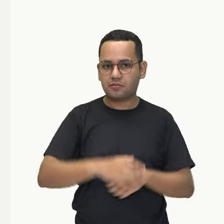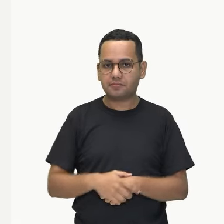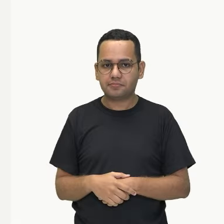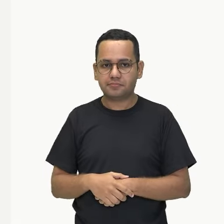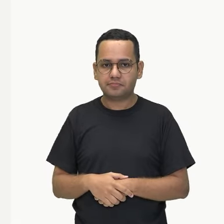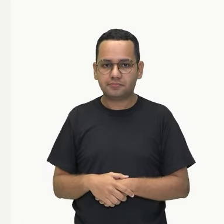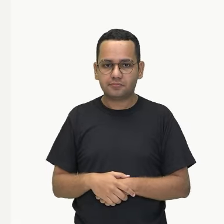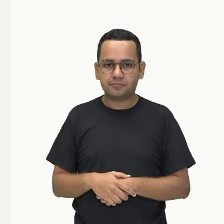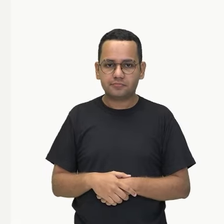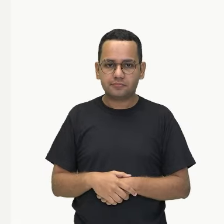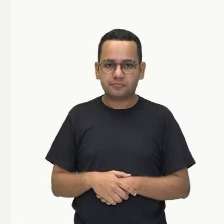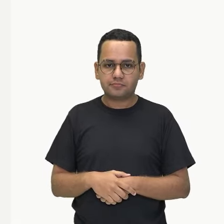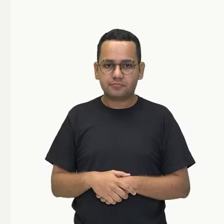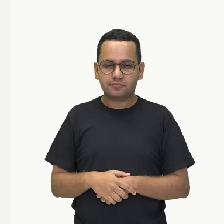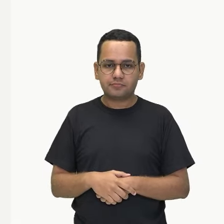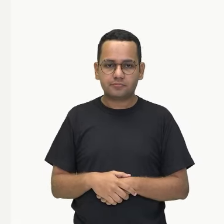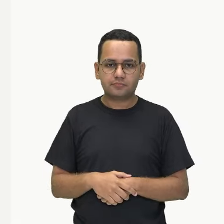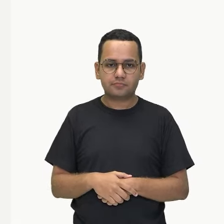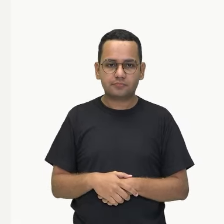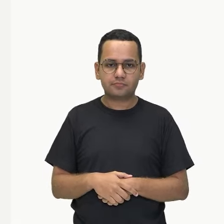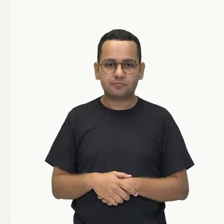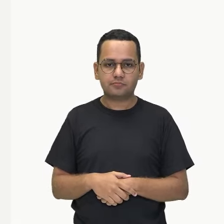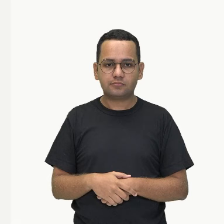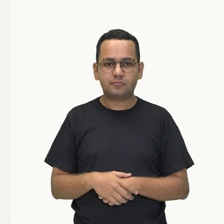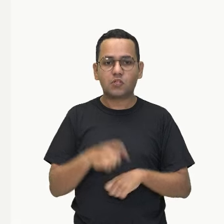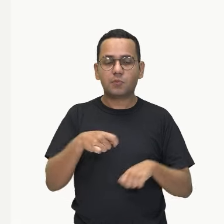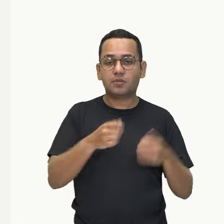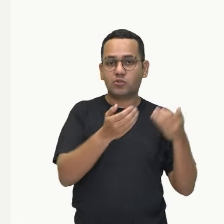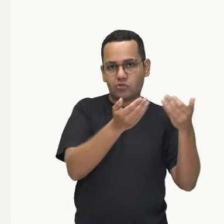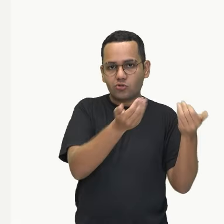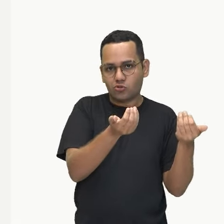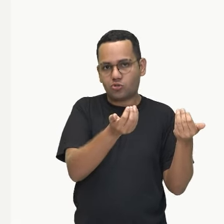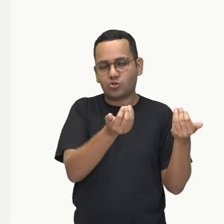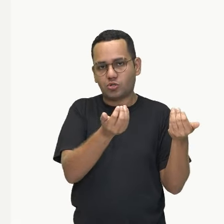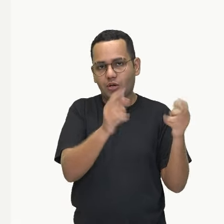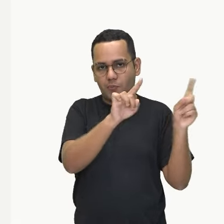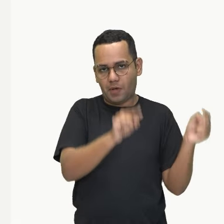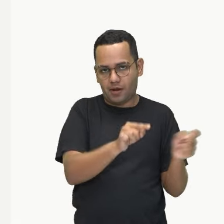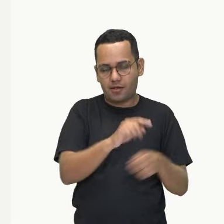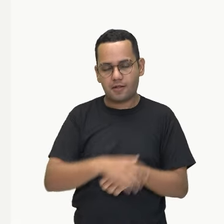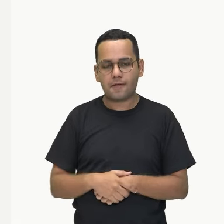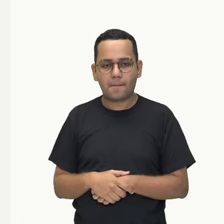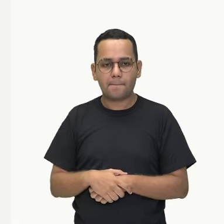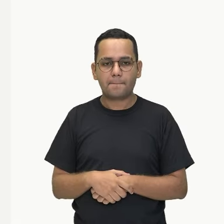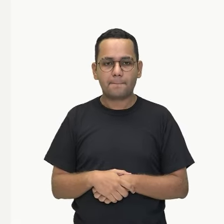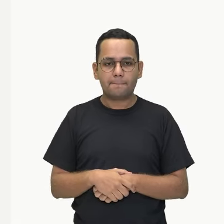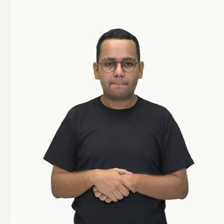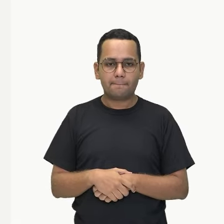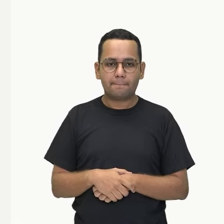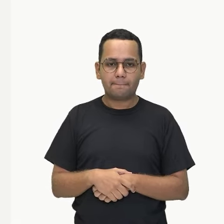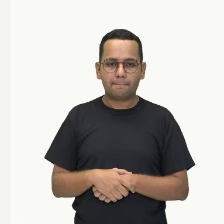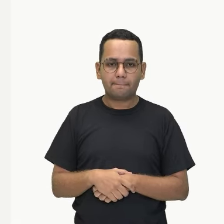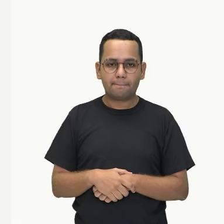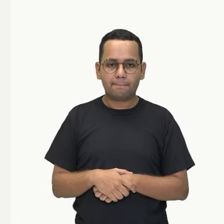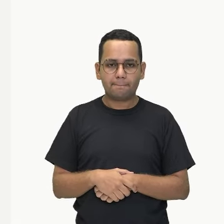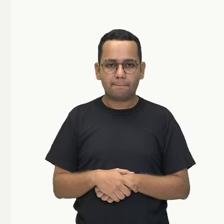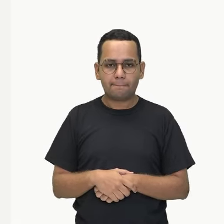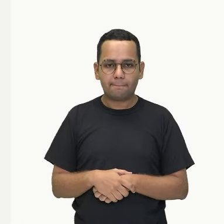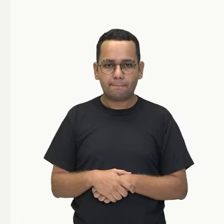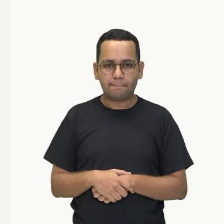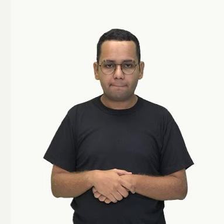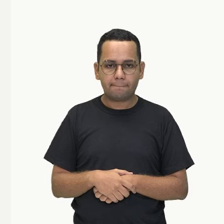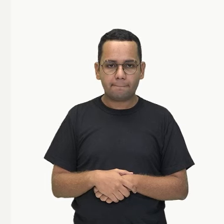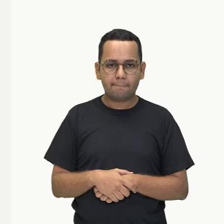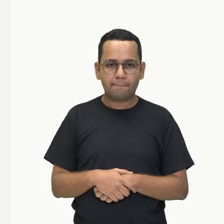Tá? Então, a gente vai primeiro eliminar os parênteses, fazendo aquele joguinho de sinal. O x, que é